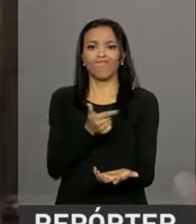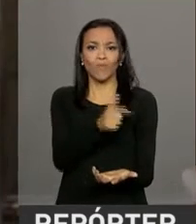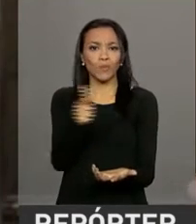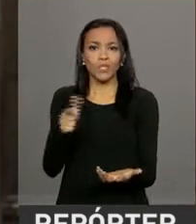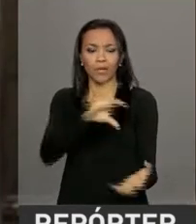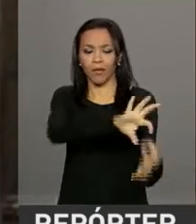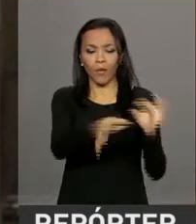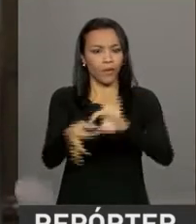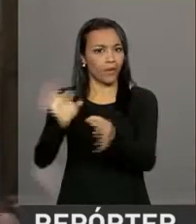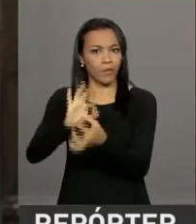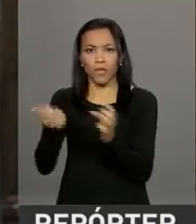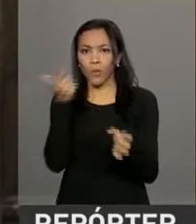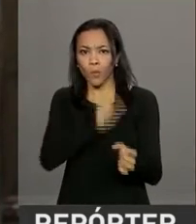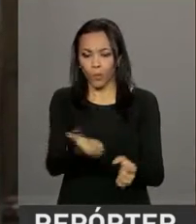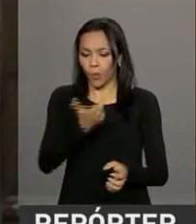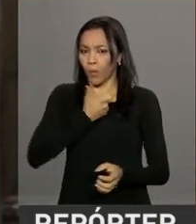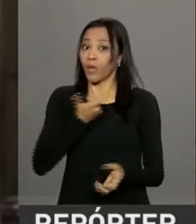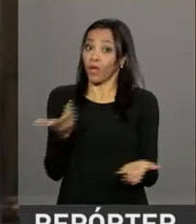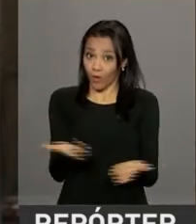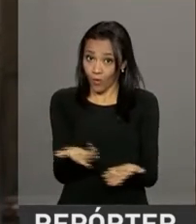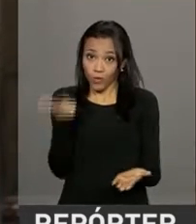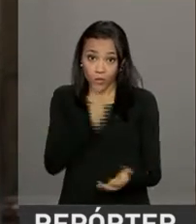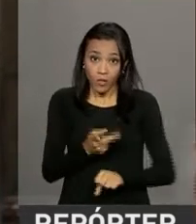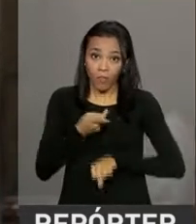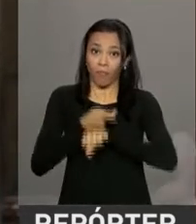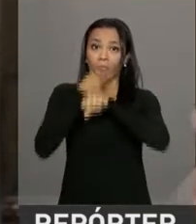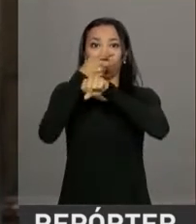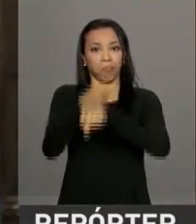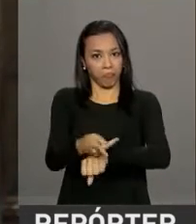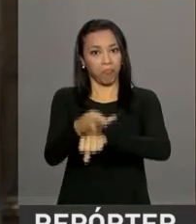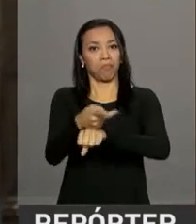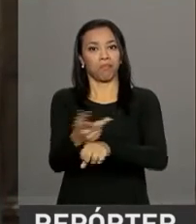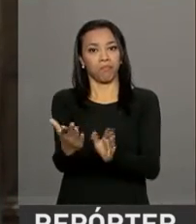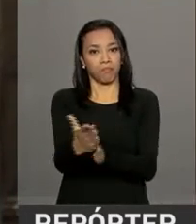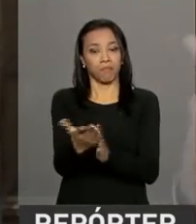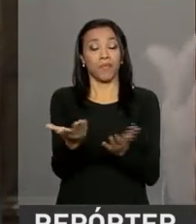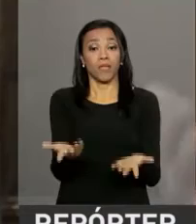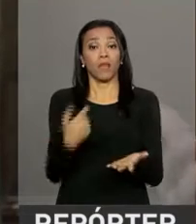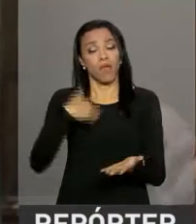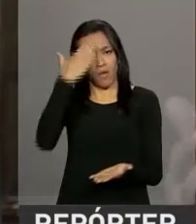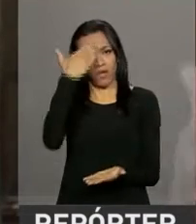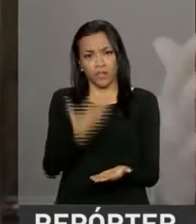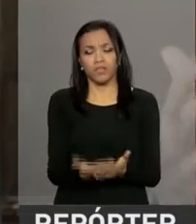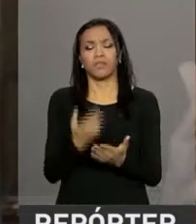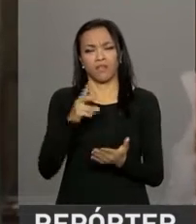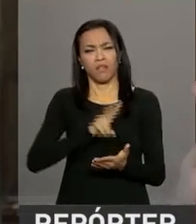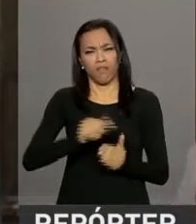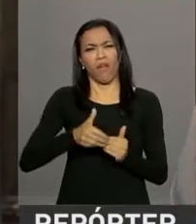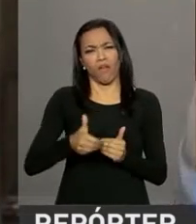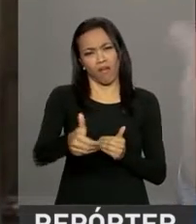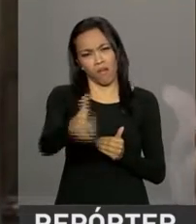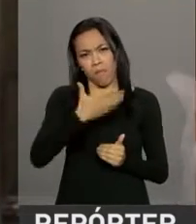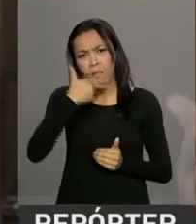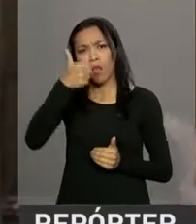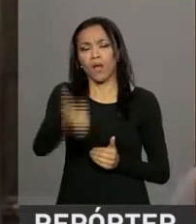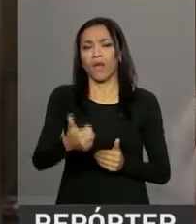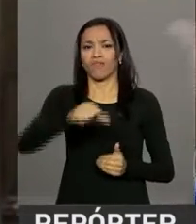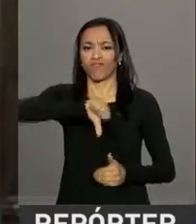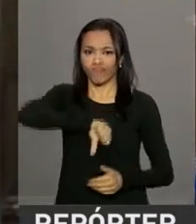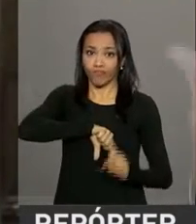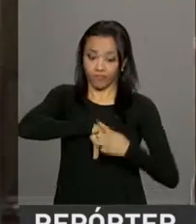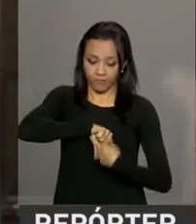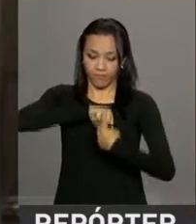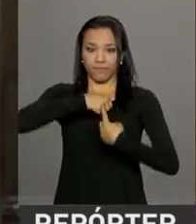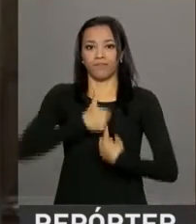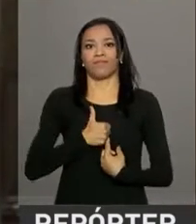das olimpíadas e hoje agora passou a ter portanto tudo isso eu creio que contribuirá para melhorar a autoestima do brasil nos